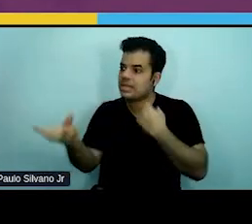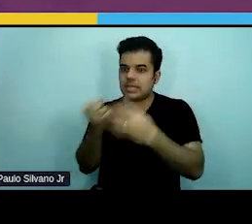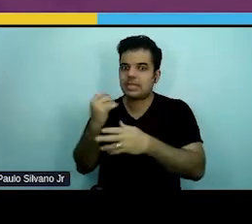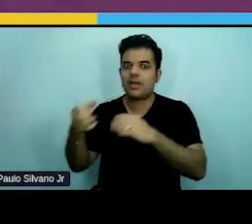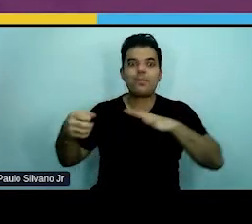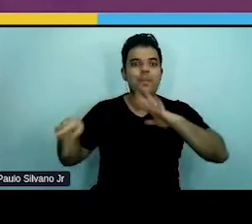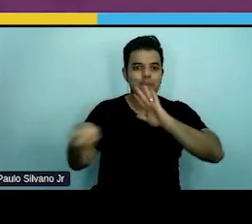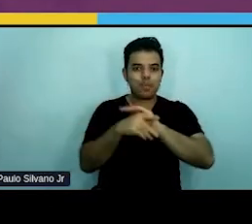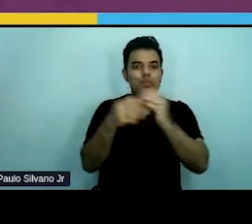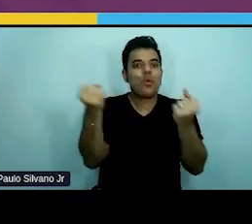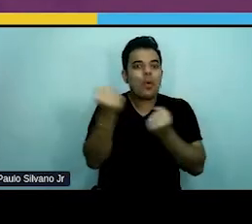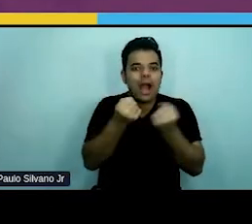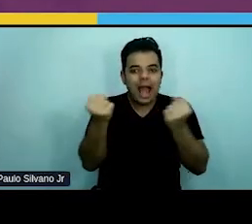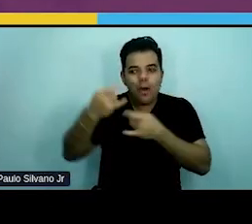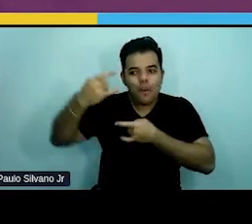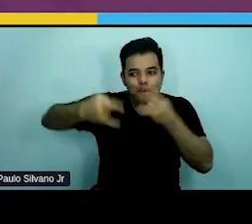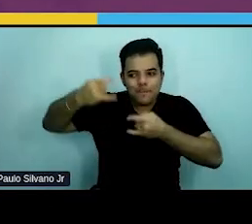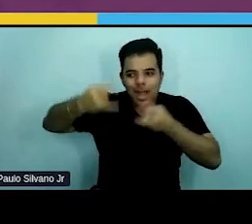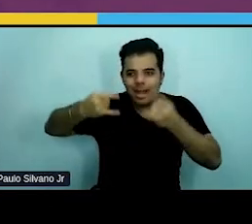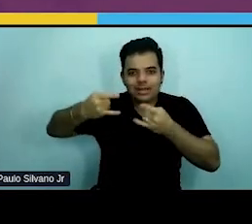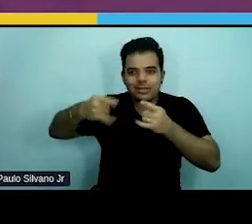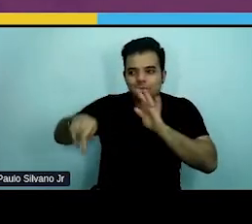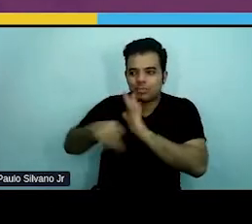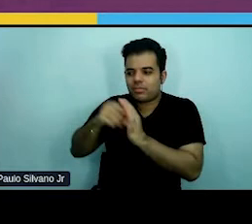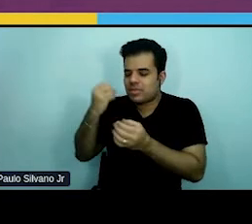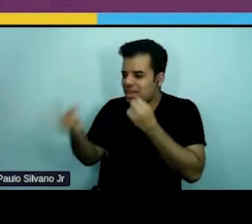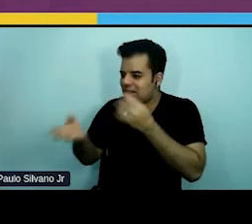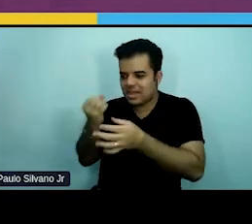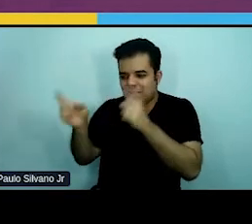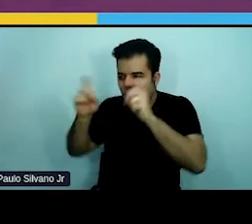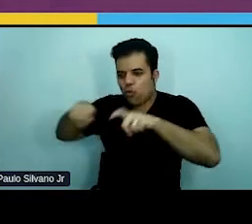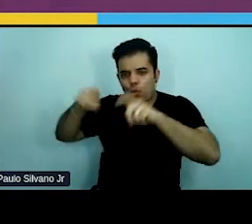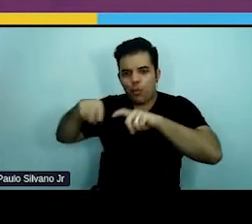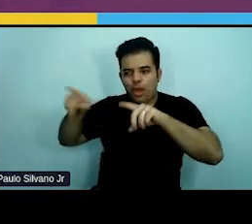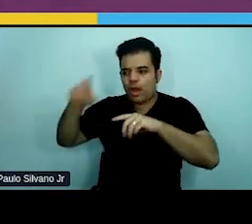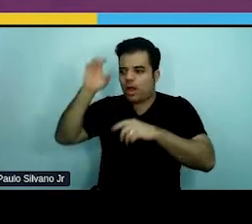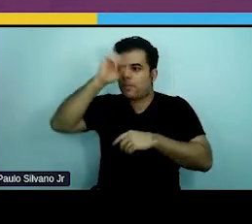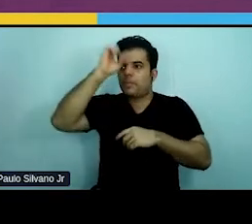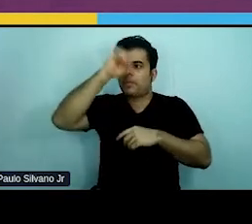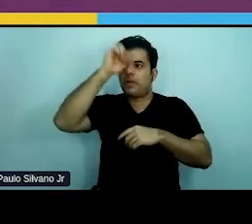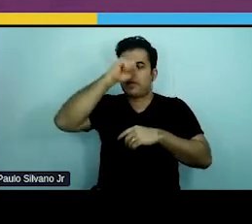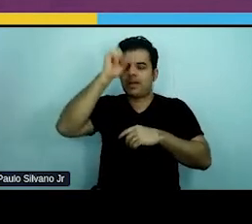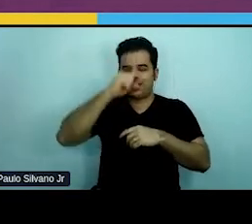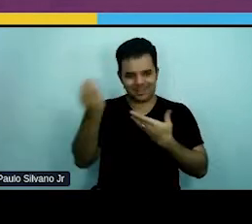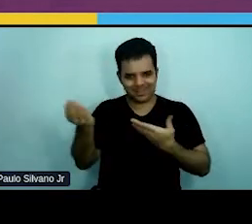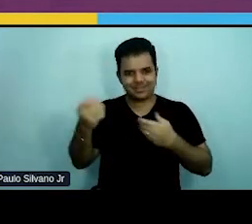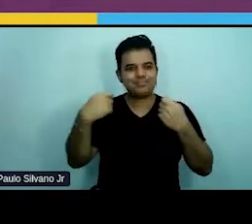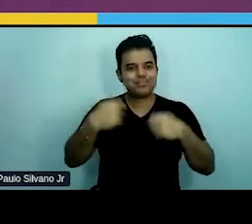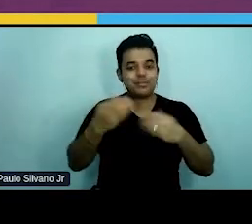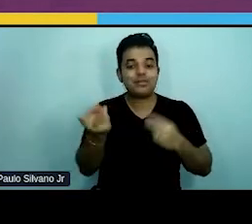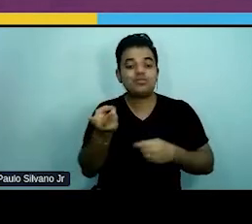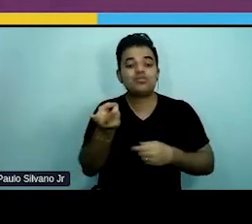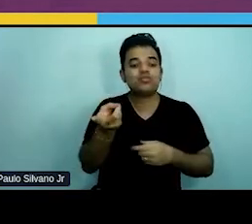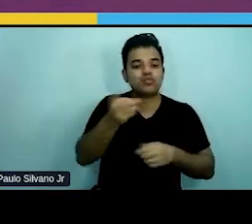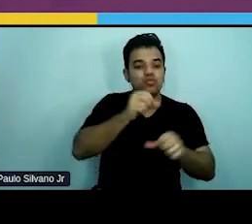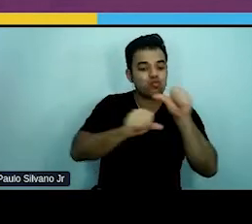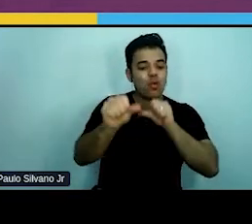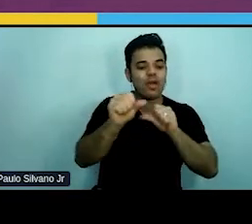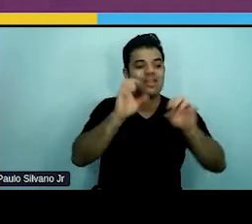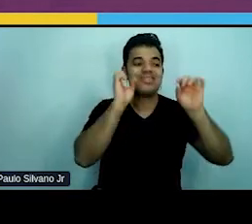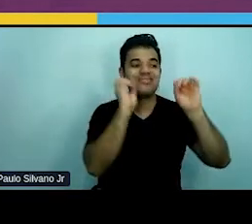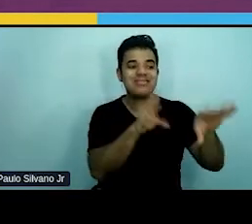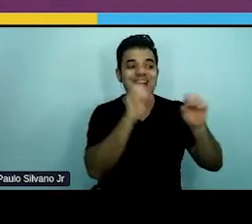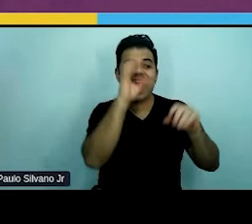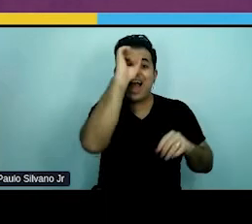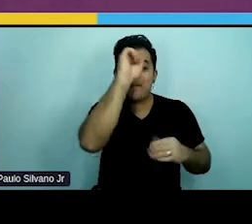carro para o carro, né? Para a máquina, melhor dizendo, e aí agora a gente está em um outro contexto, que é ensinar uma máquina a aprender